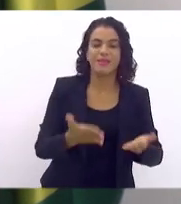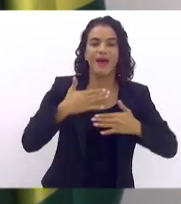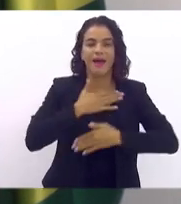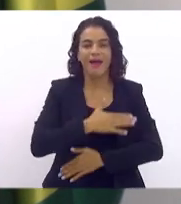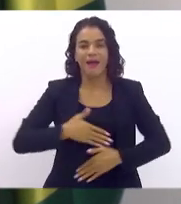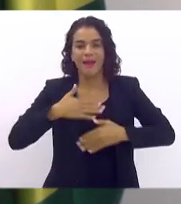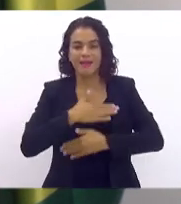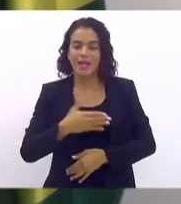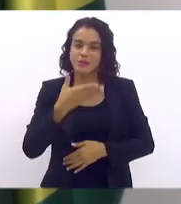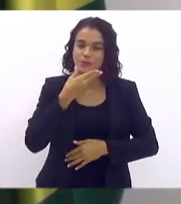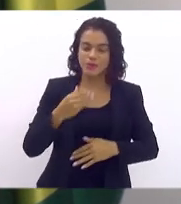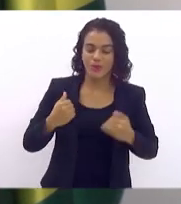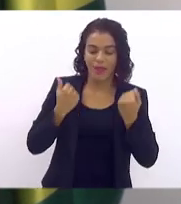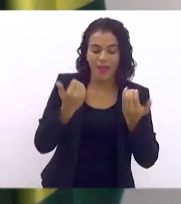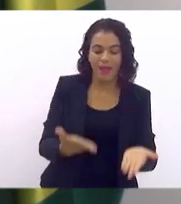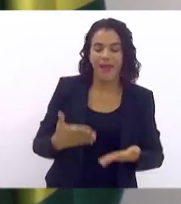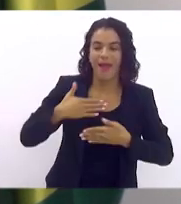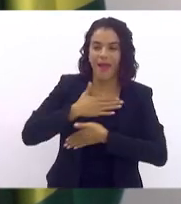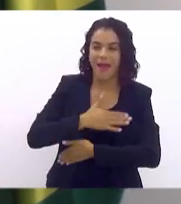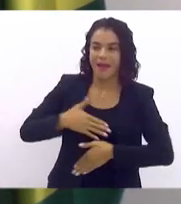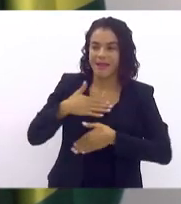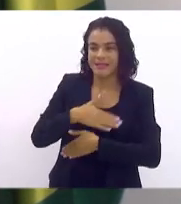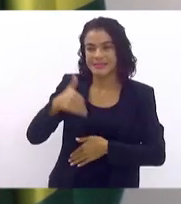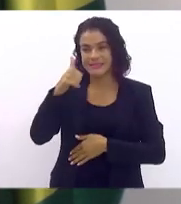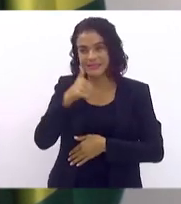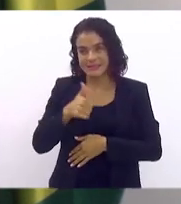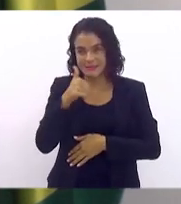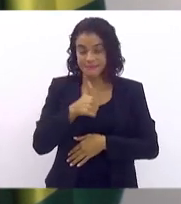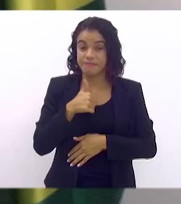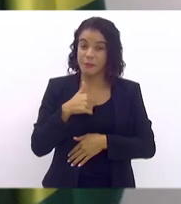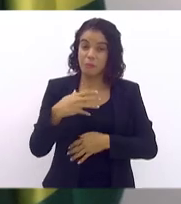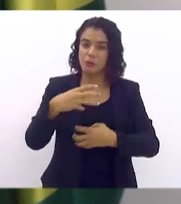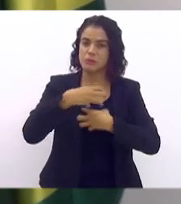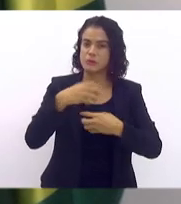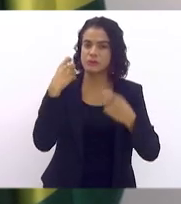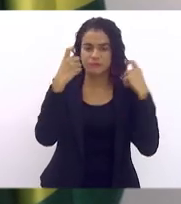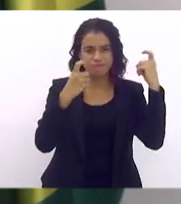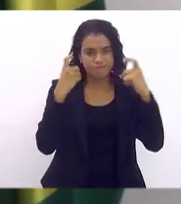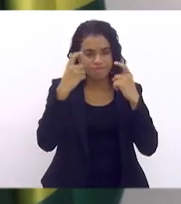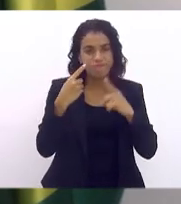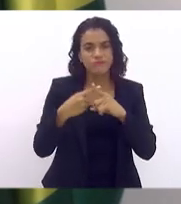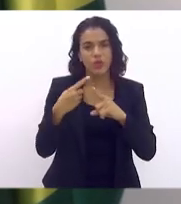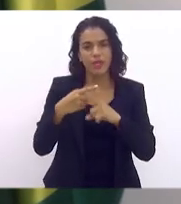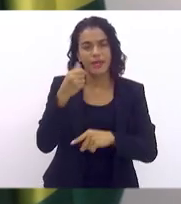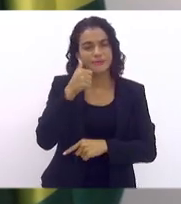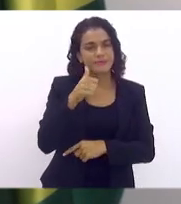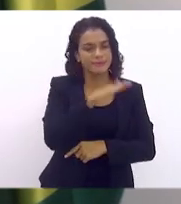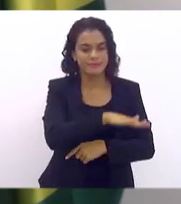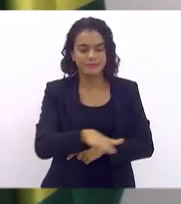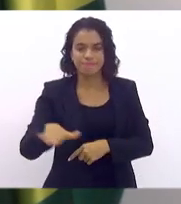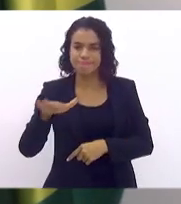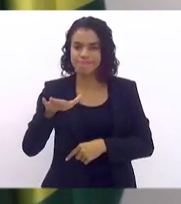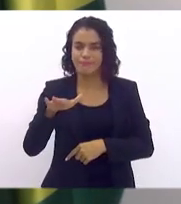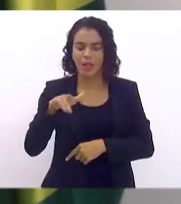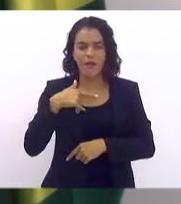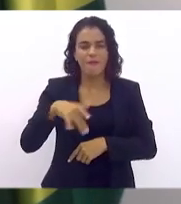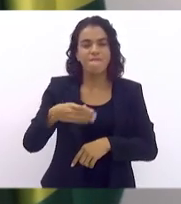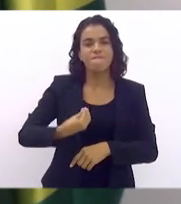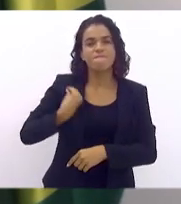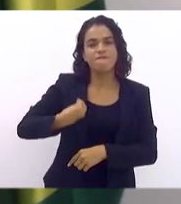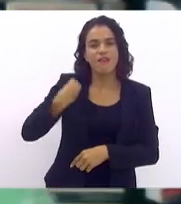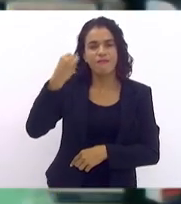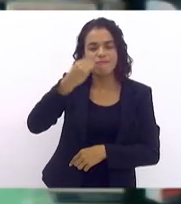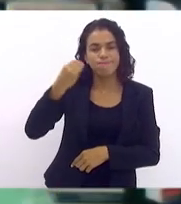os meninos, agradar as meninas. E isso muito me preocupa, porque elas acabam vivendo algo que elas não são. E uma